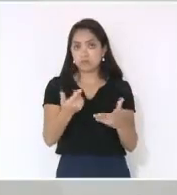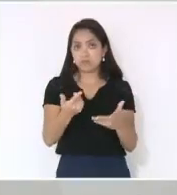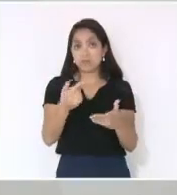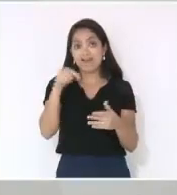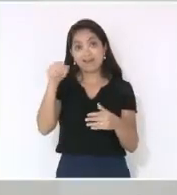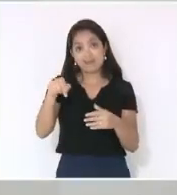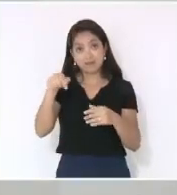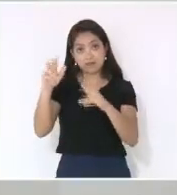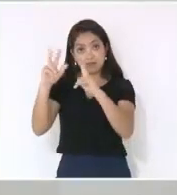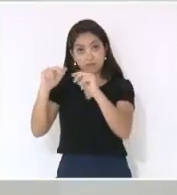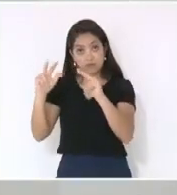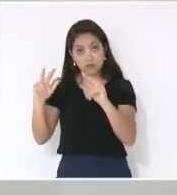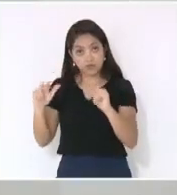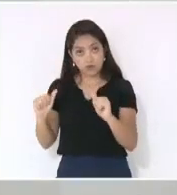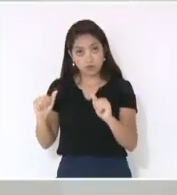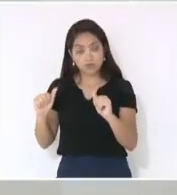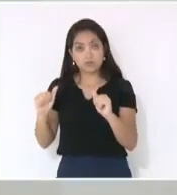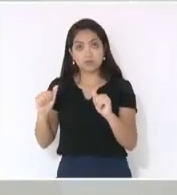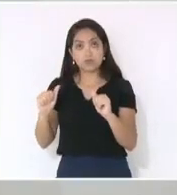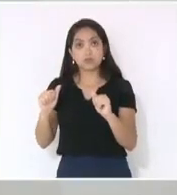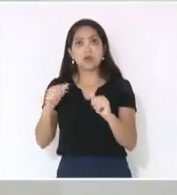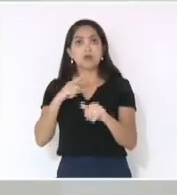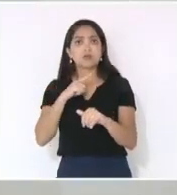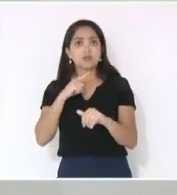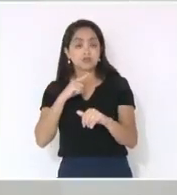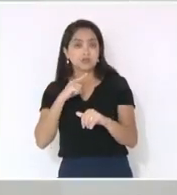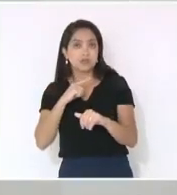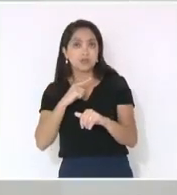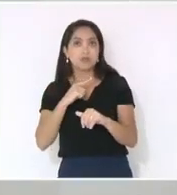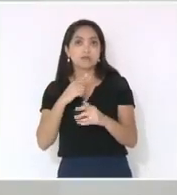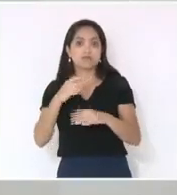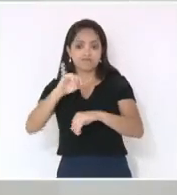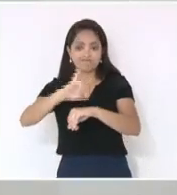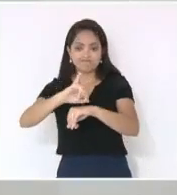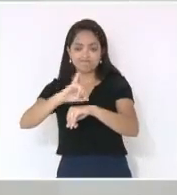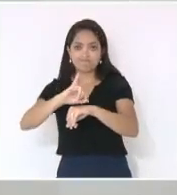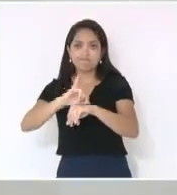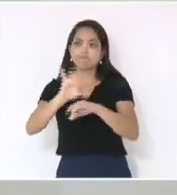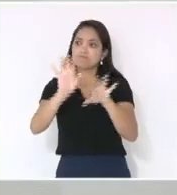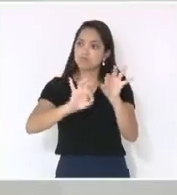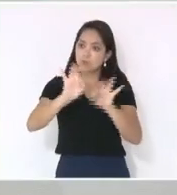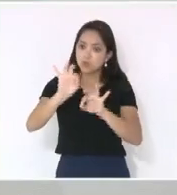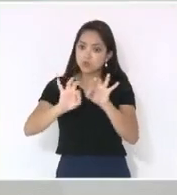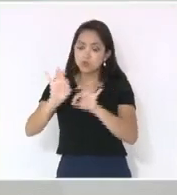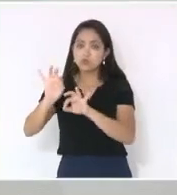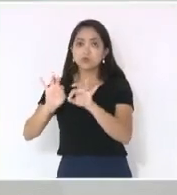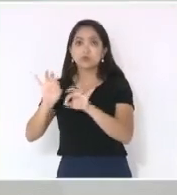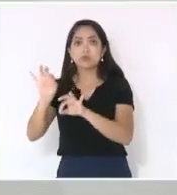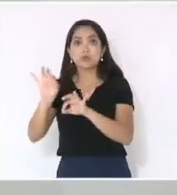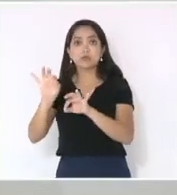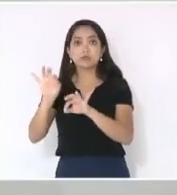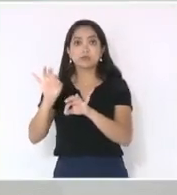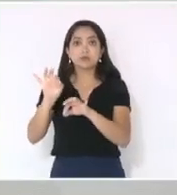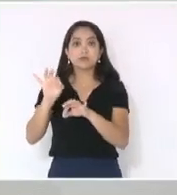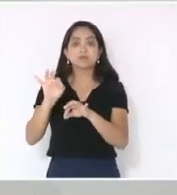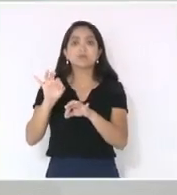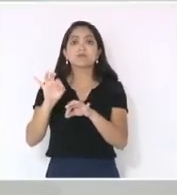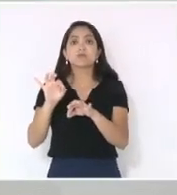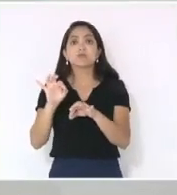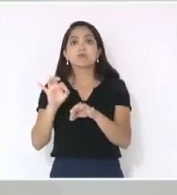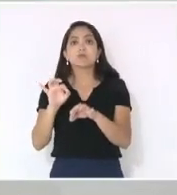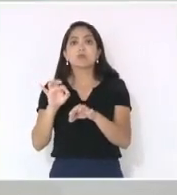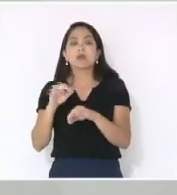Florianópolis, deputado Valduga, nós temos a região metropolitana estruturada. E aqui nós temos o